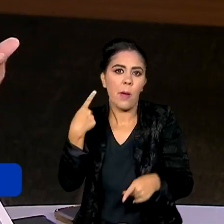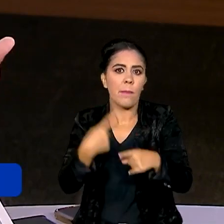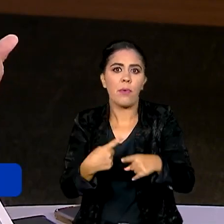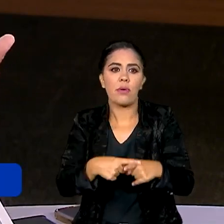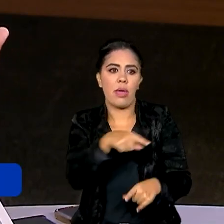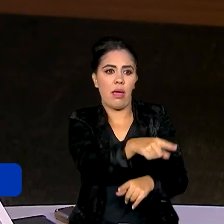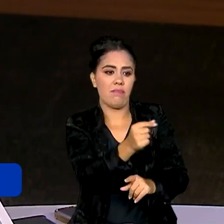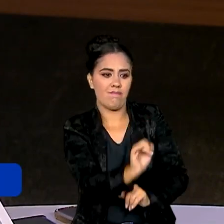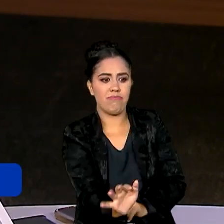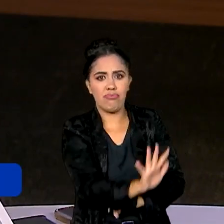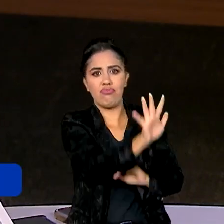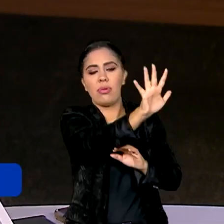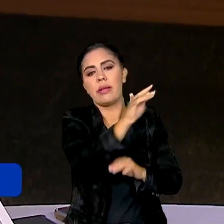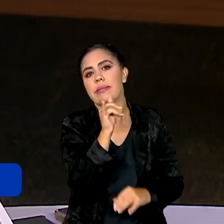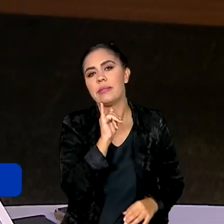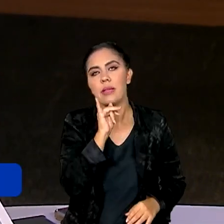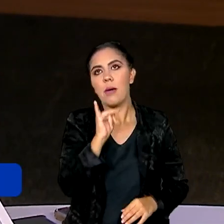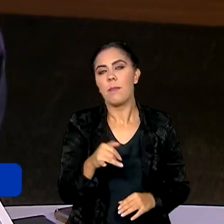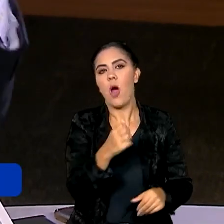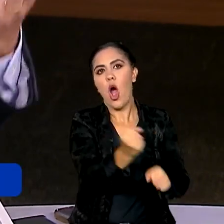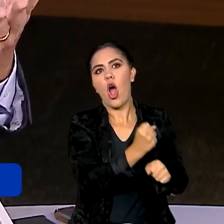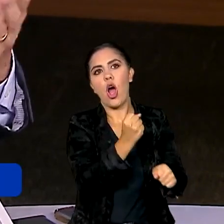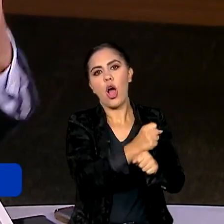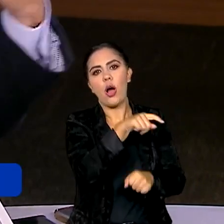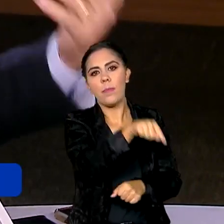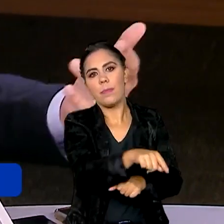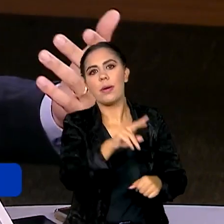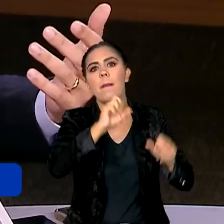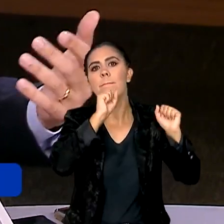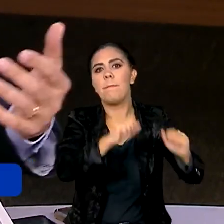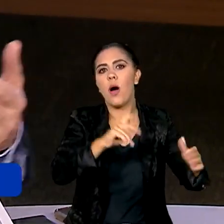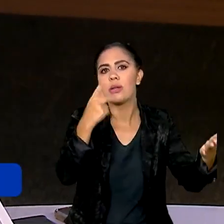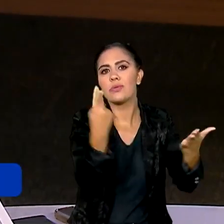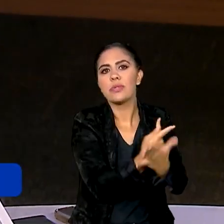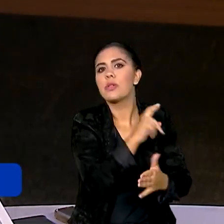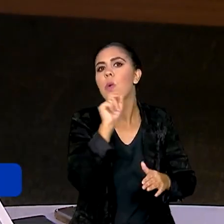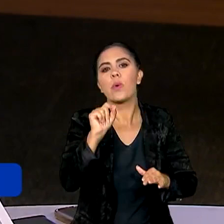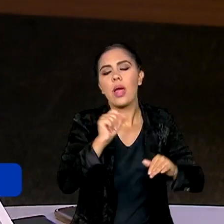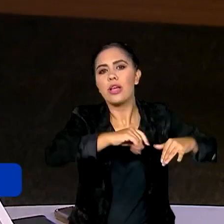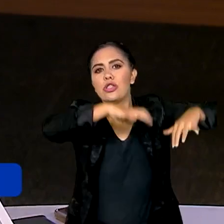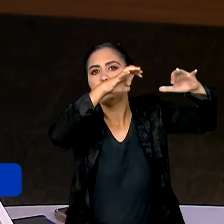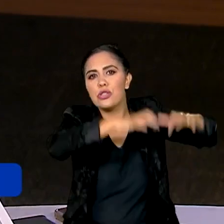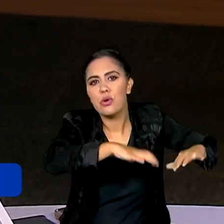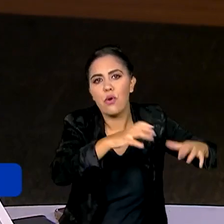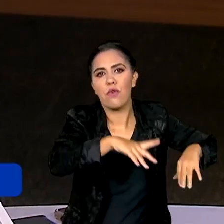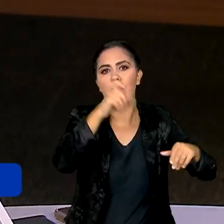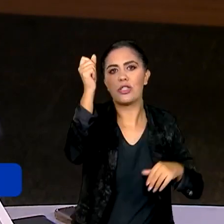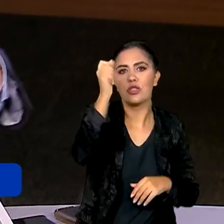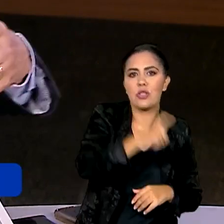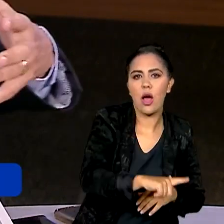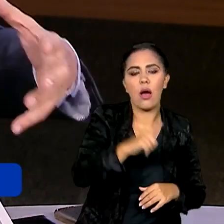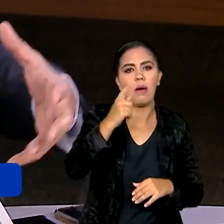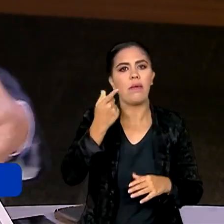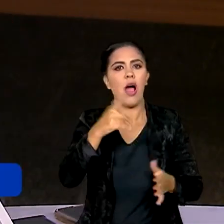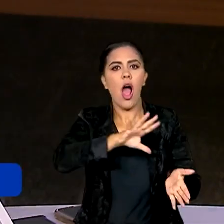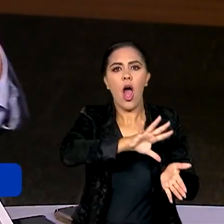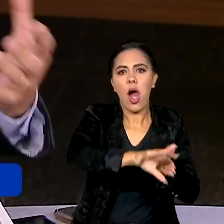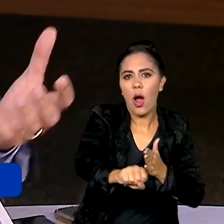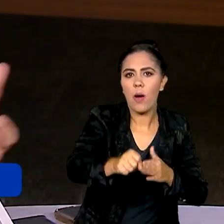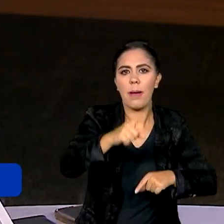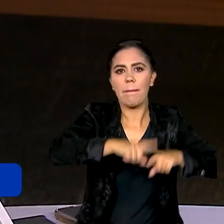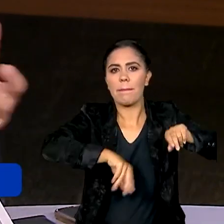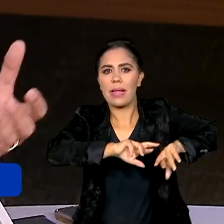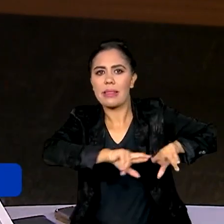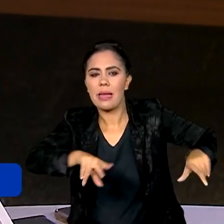que você para, vai ter chuva, vai ter sol, o pessoal rouba material, enfim,